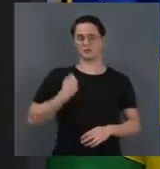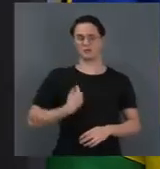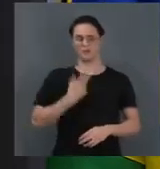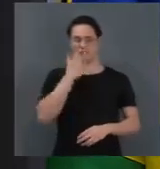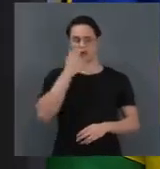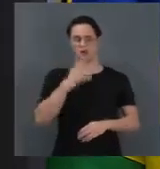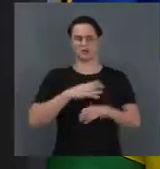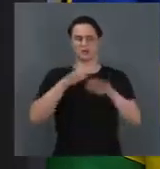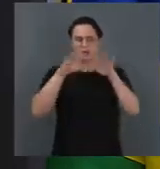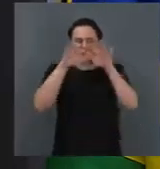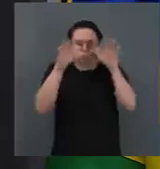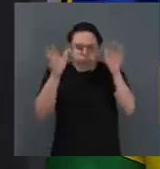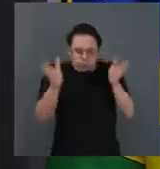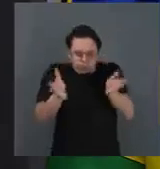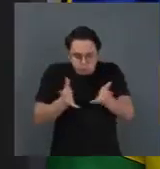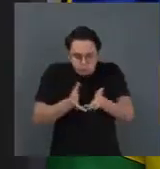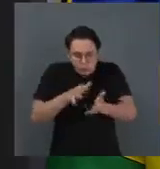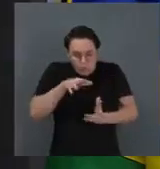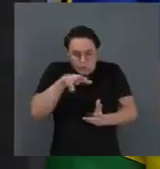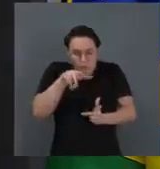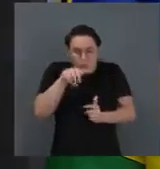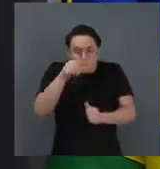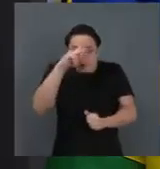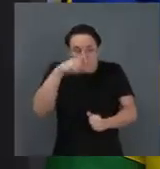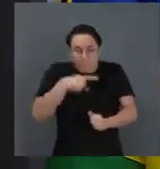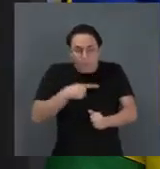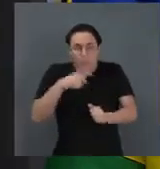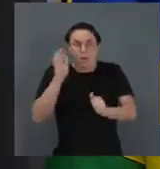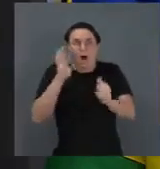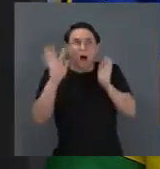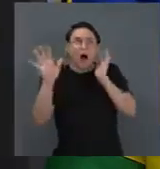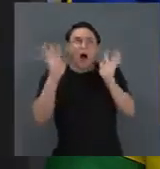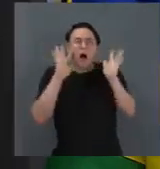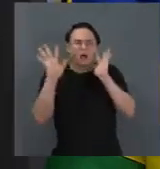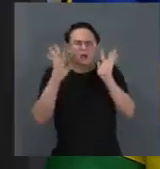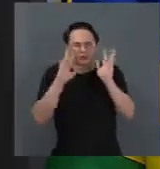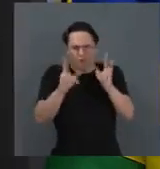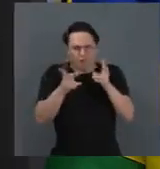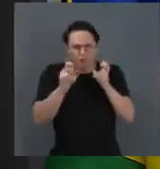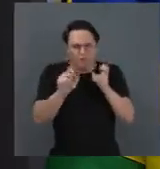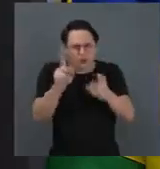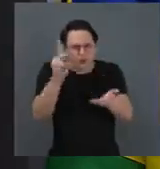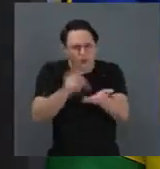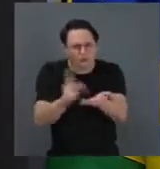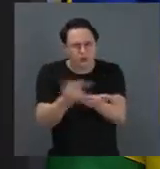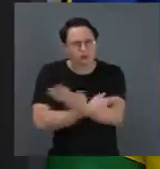ilha, no mundo de Alice. Não está vendo o que está acontecendo?